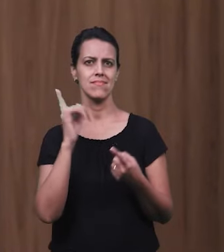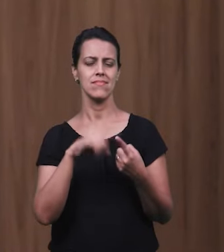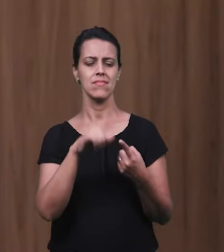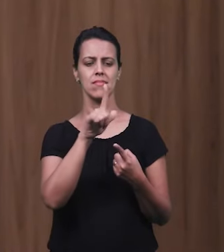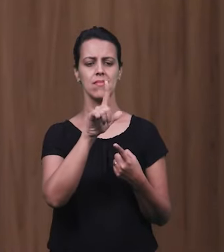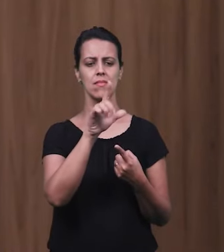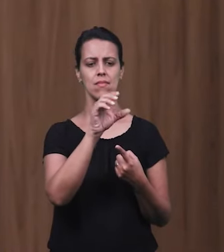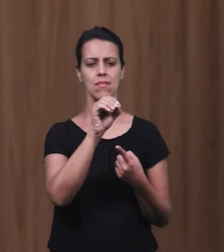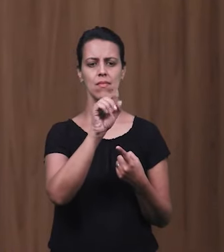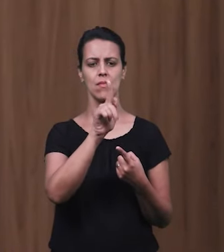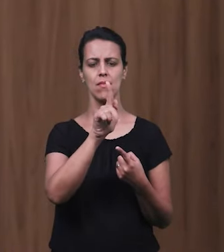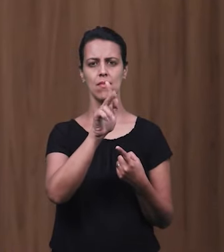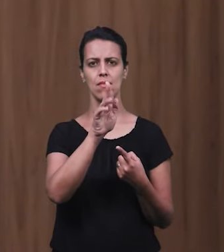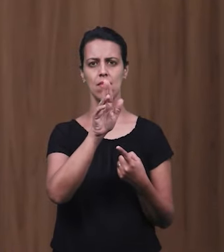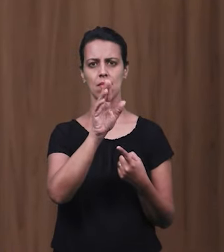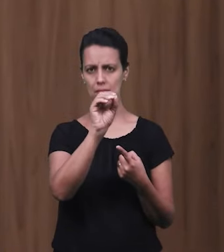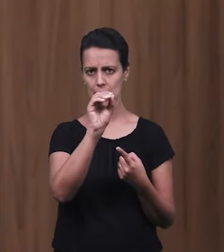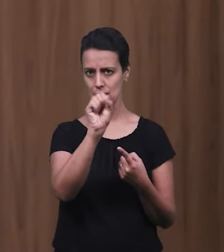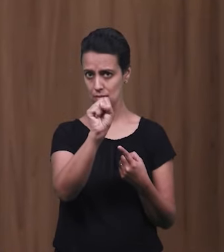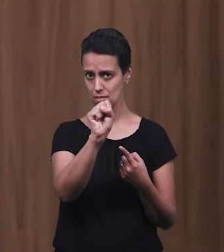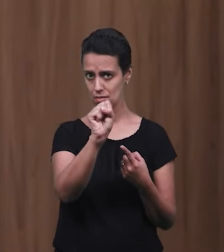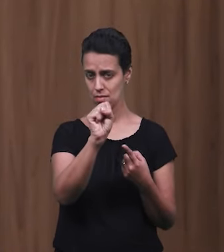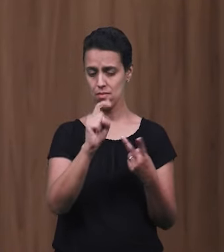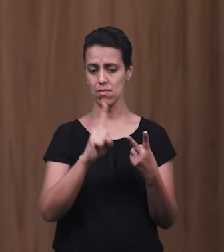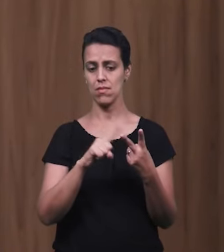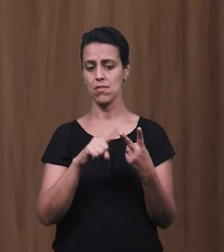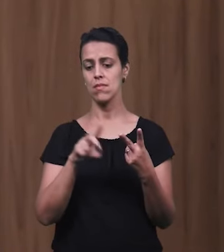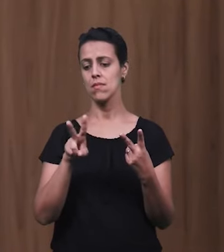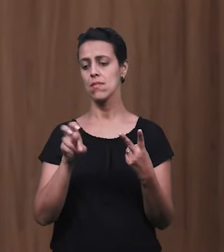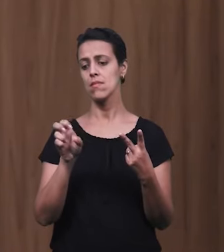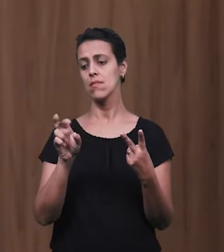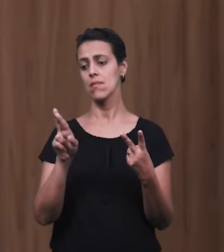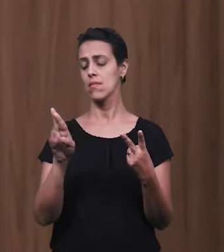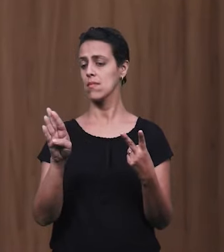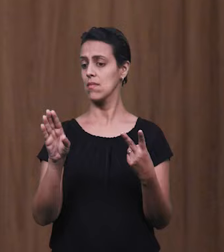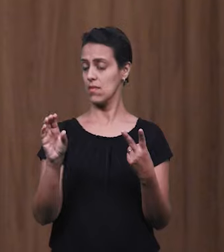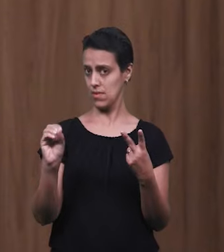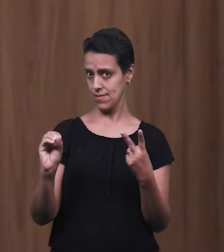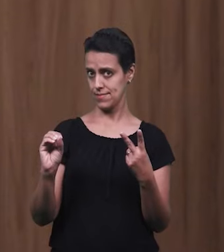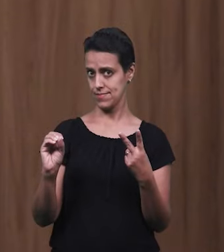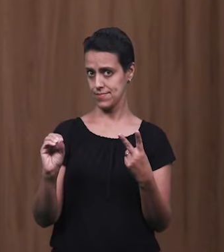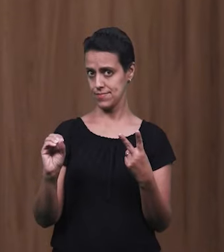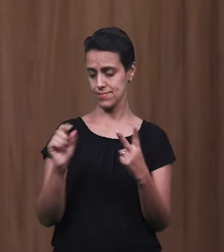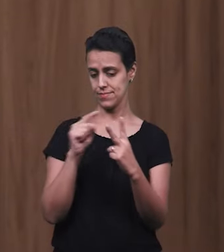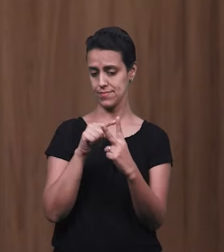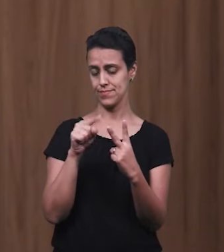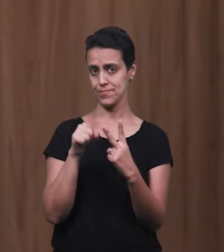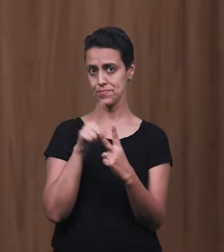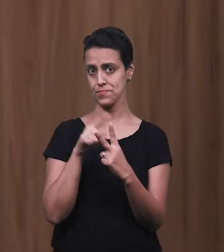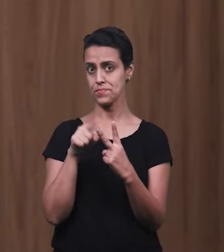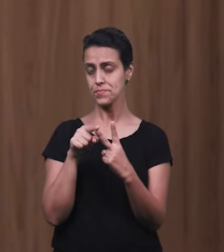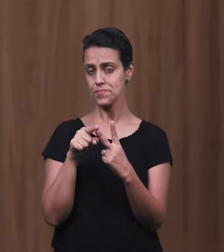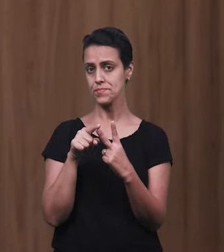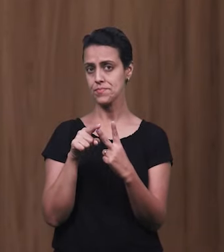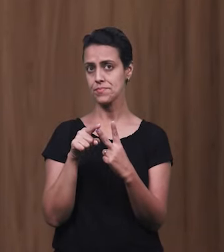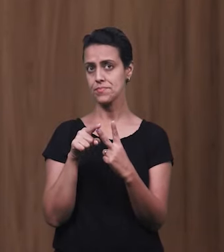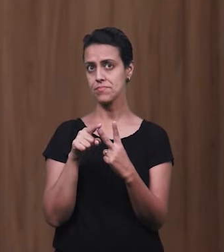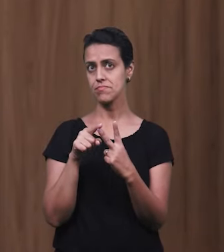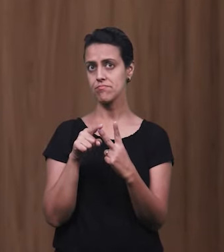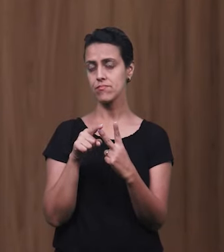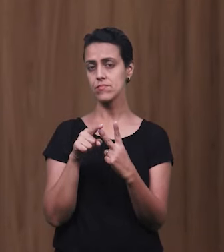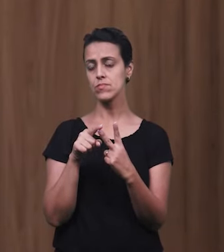Logos e você vai encontrar o Verbo. O Logos e o Verbo, eles